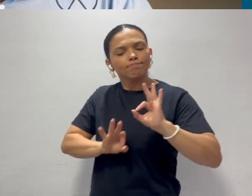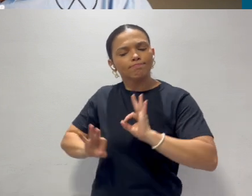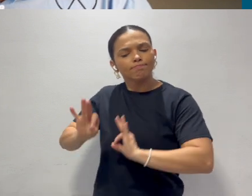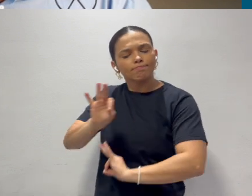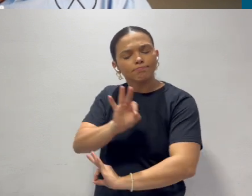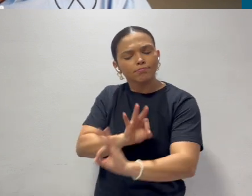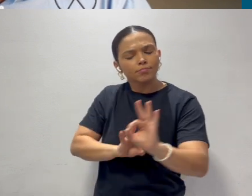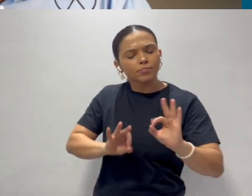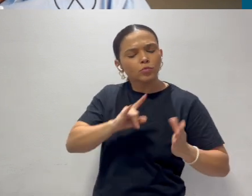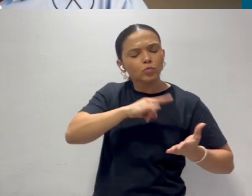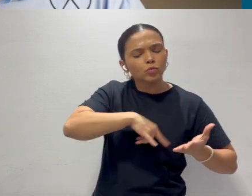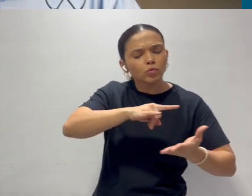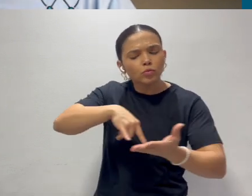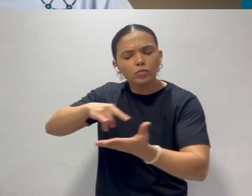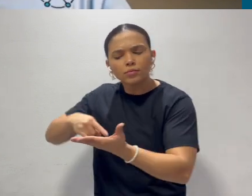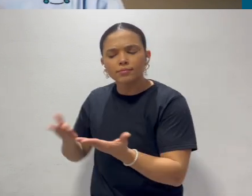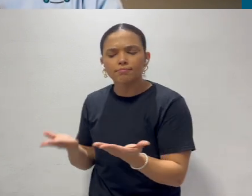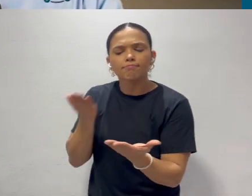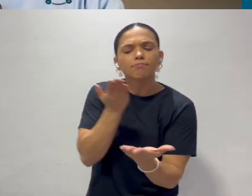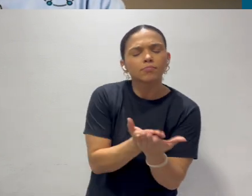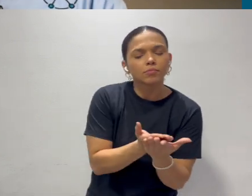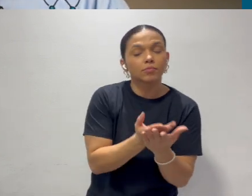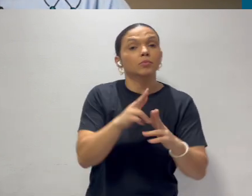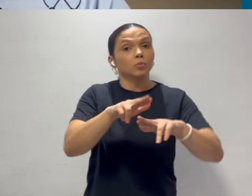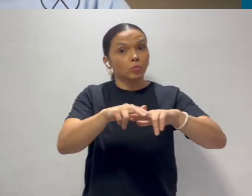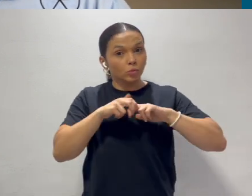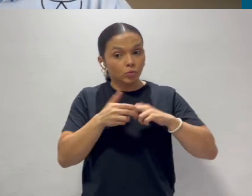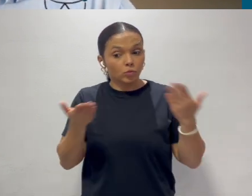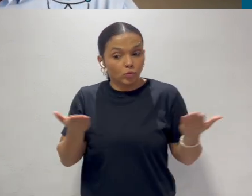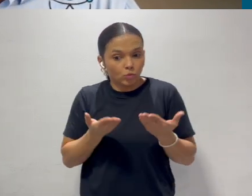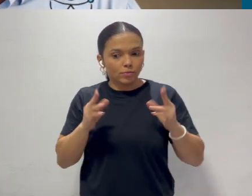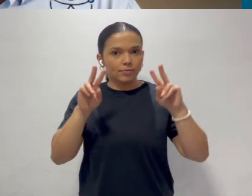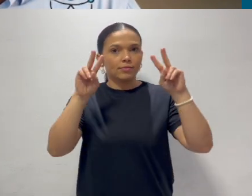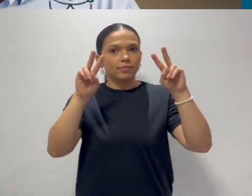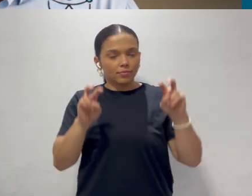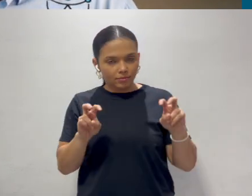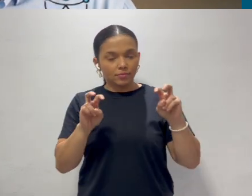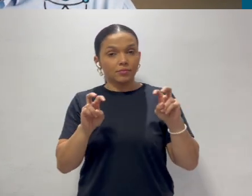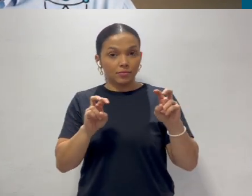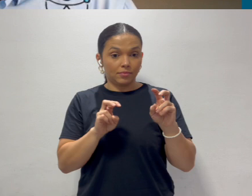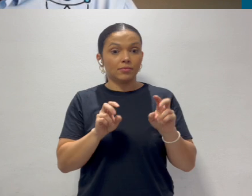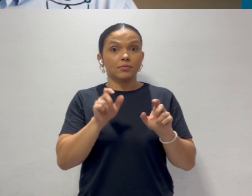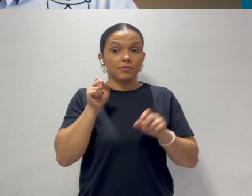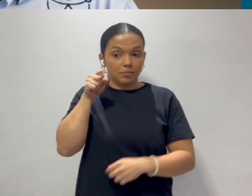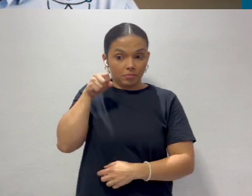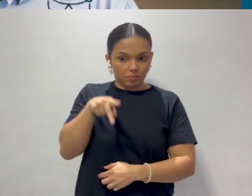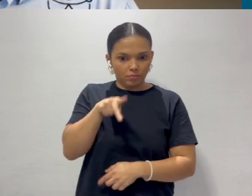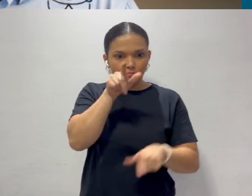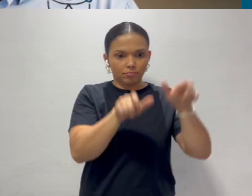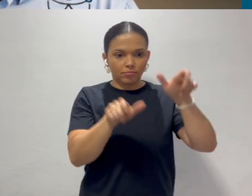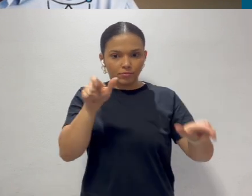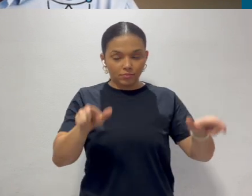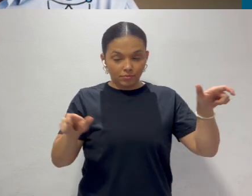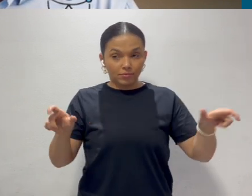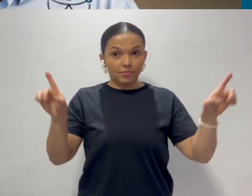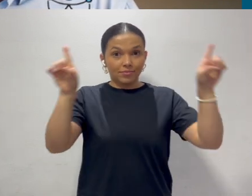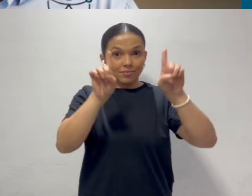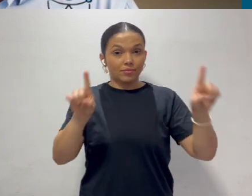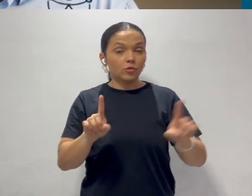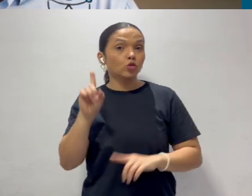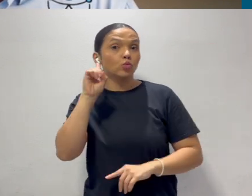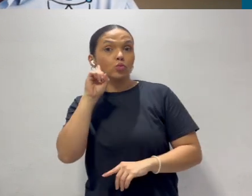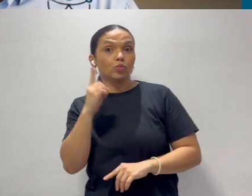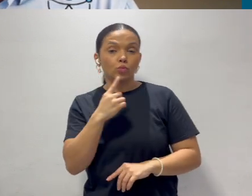muito grande, o que considerar. Por isso que esse tema hoje que nós vamos falar, Abraão, a aposentadoria da pessoa com